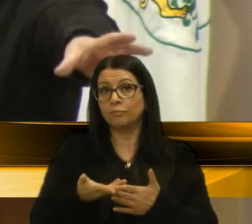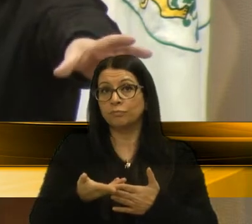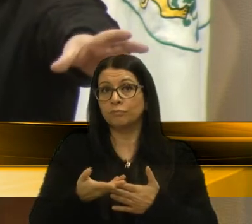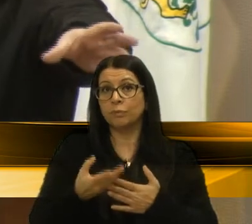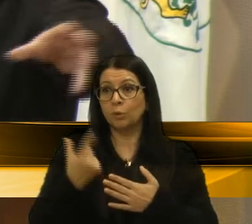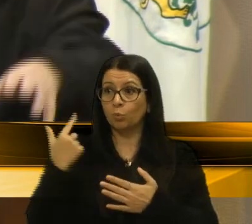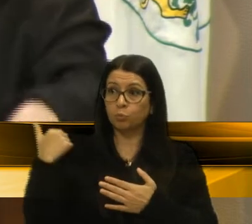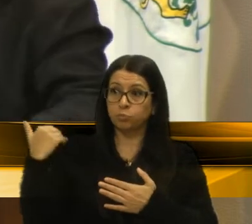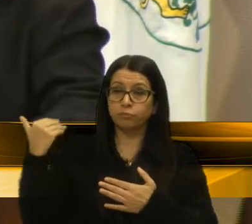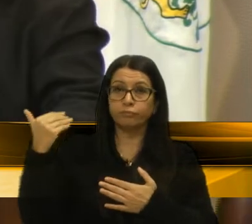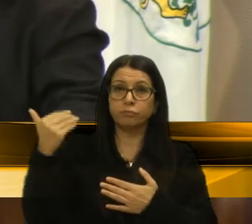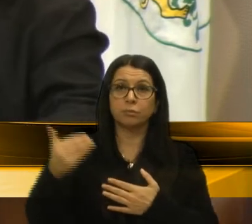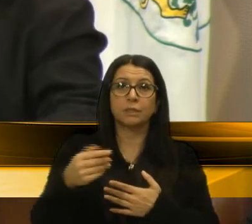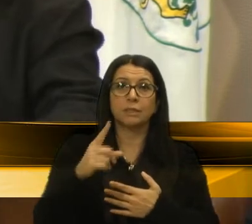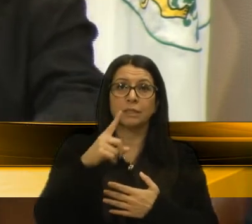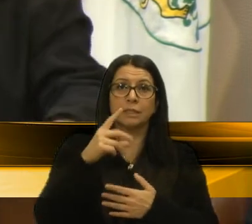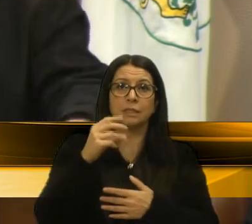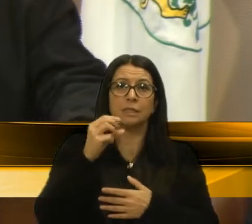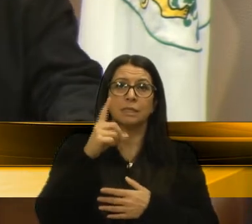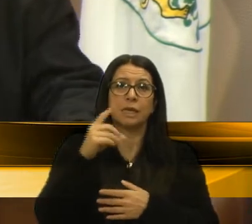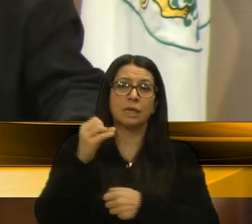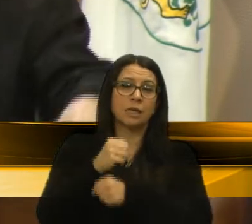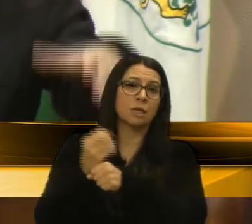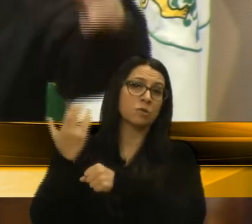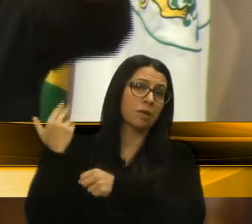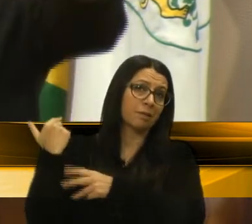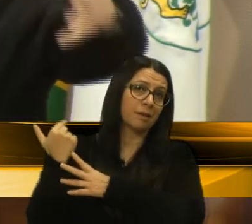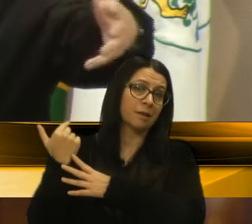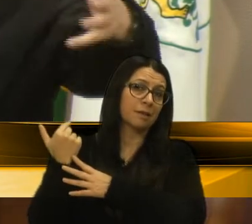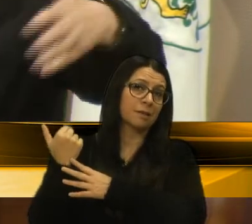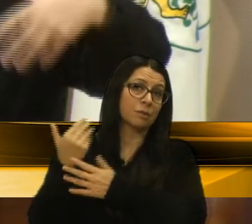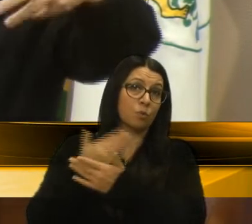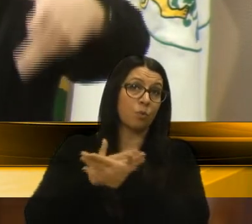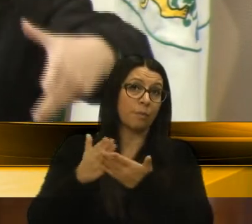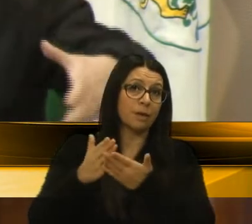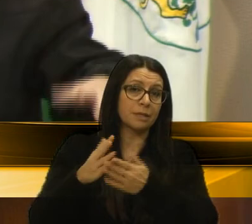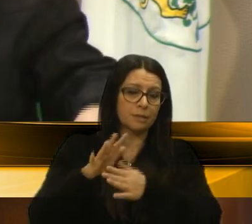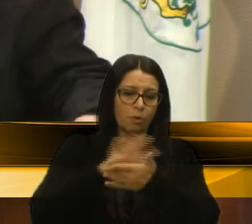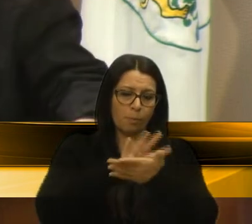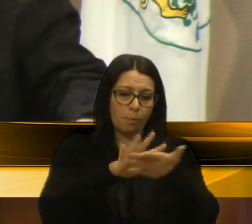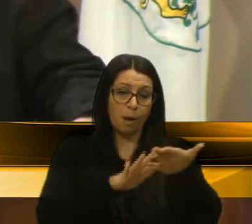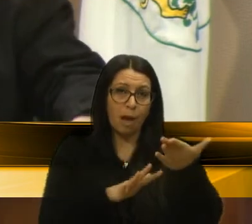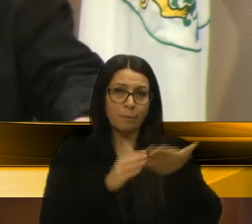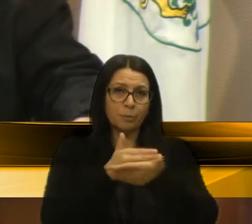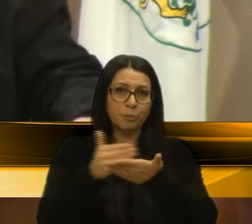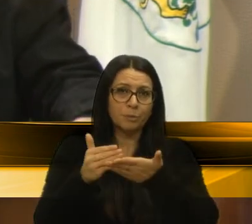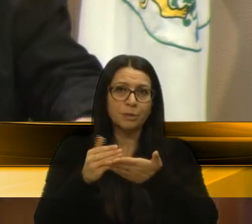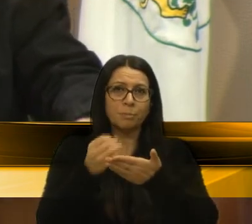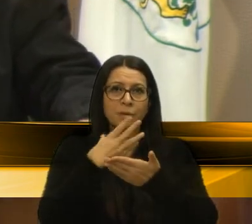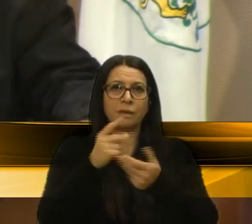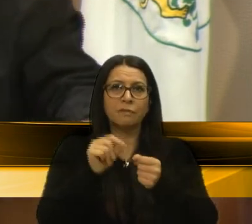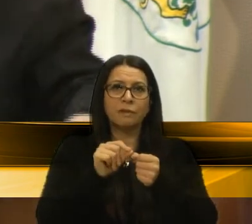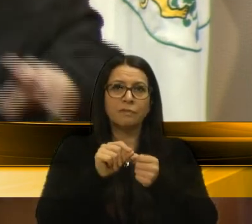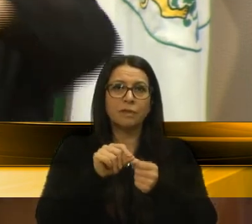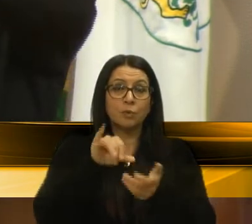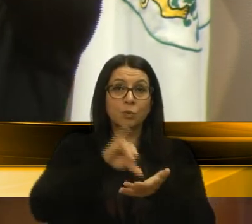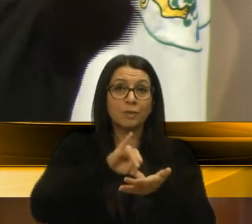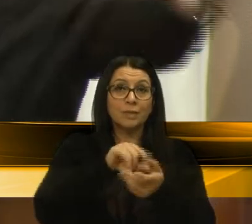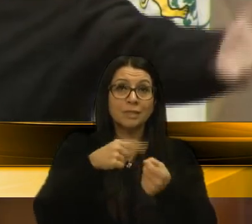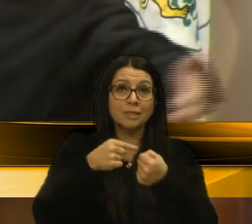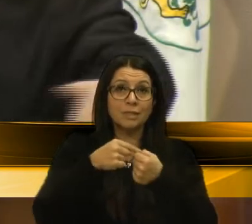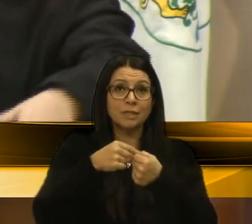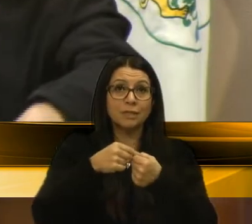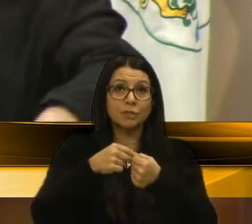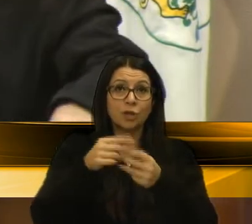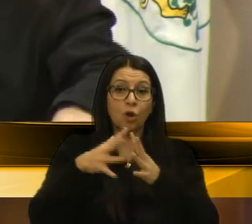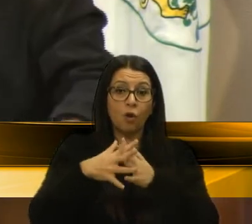herdamos lá de 100 e poucos anos atrás, aquela planta inicial bem feita do centro da cidade e a confusão que